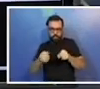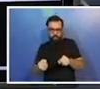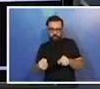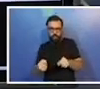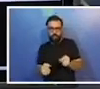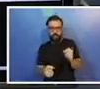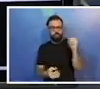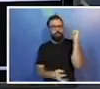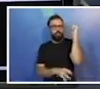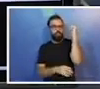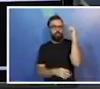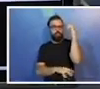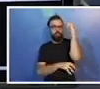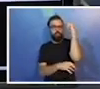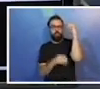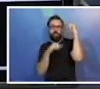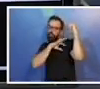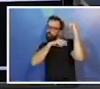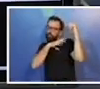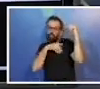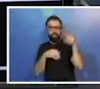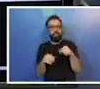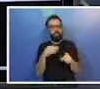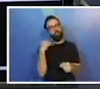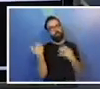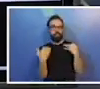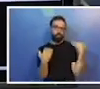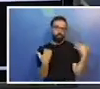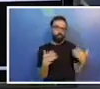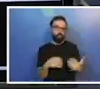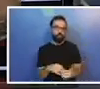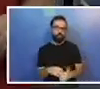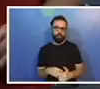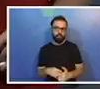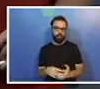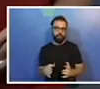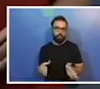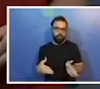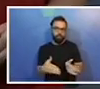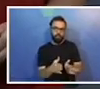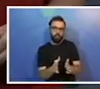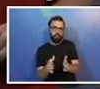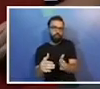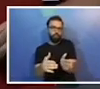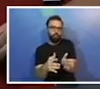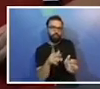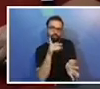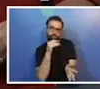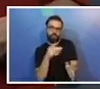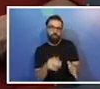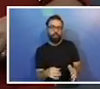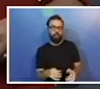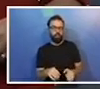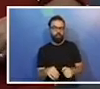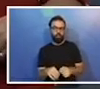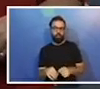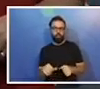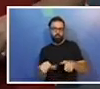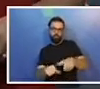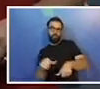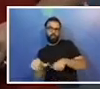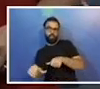essas espécies? Naquele local, sim. E os rios que foram modificados para construir esse